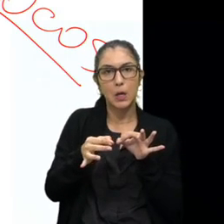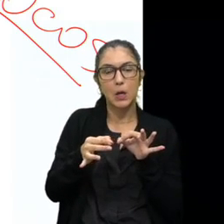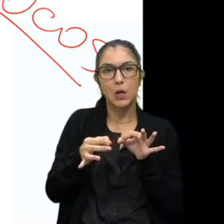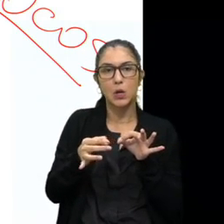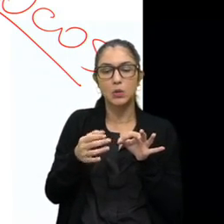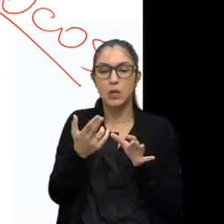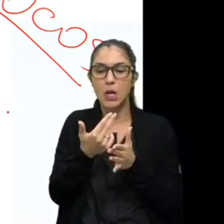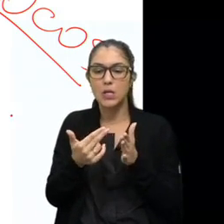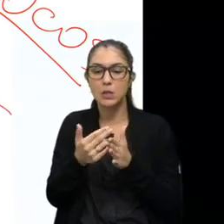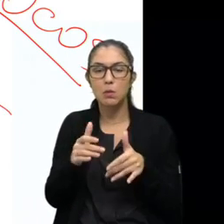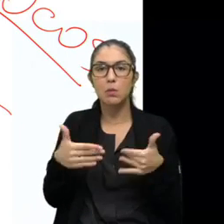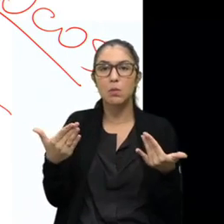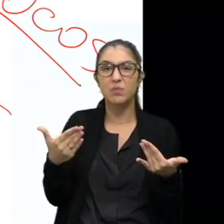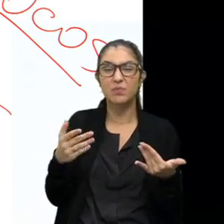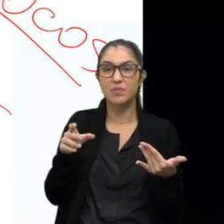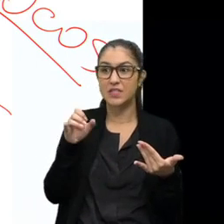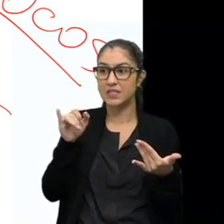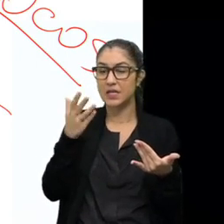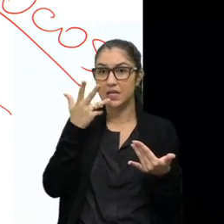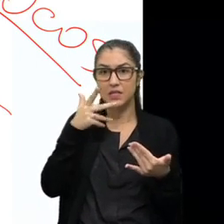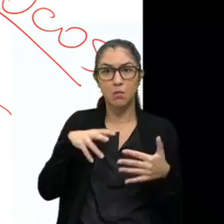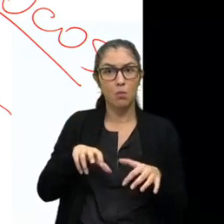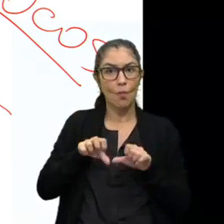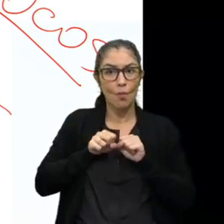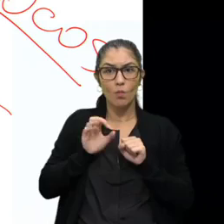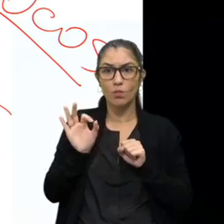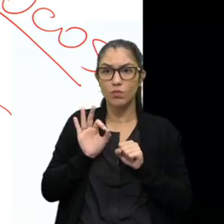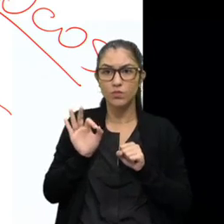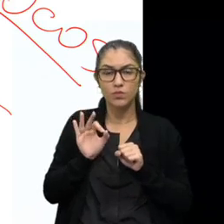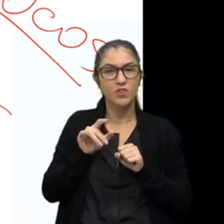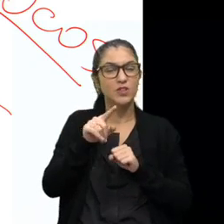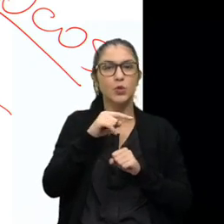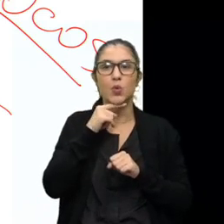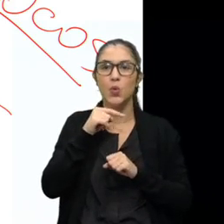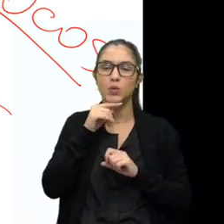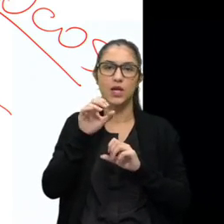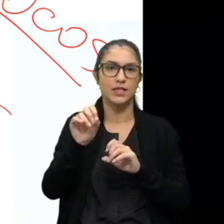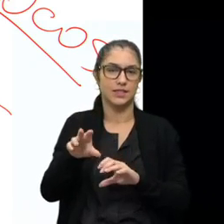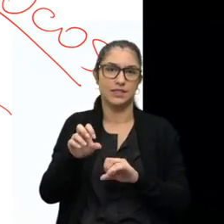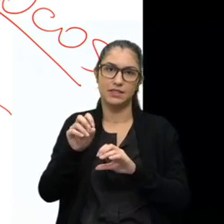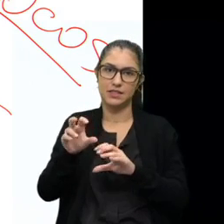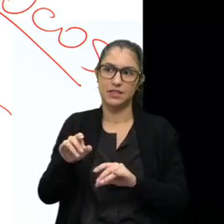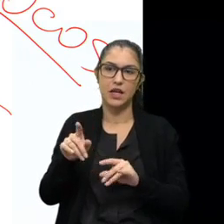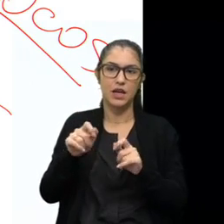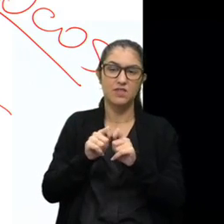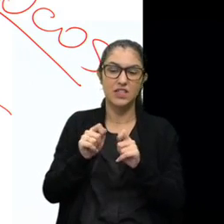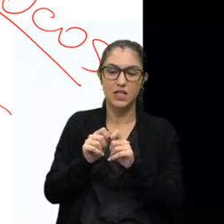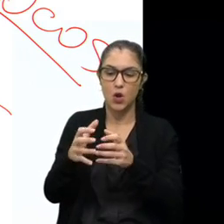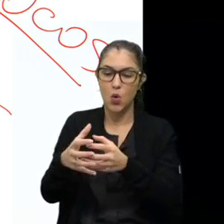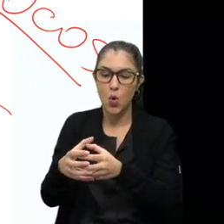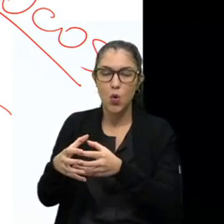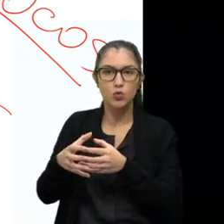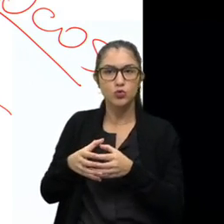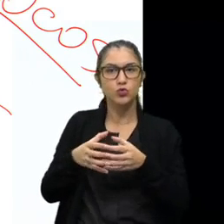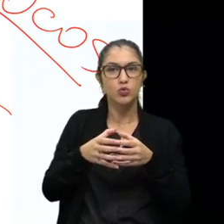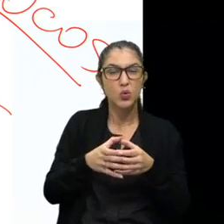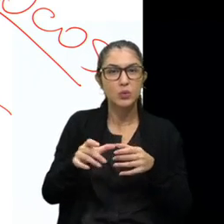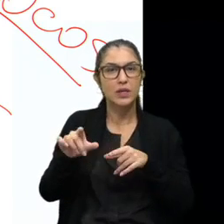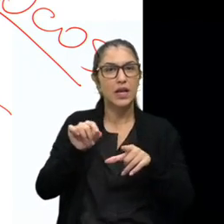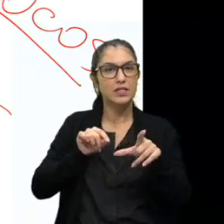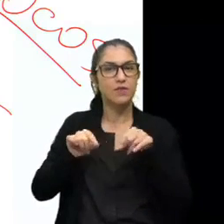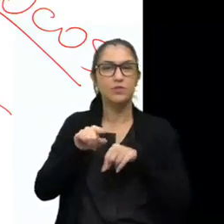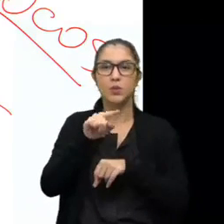formato. Se a criança não se apropria disso, você não vai conseguir ensiná-la a fazer conjuntos e a